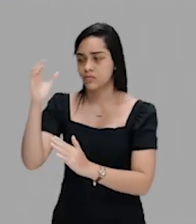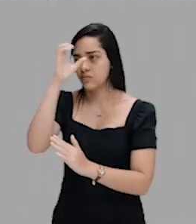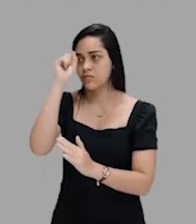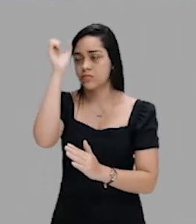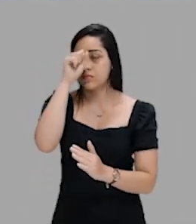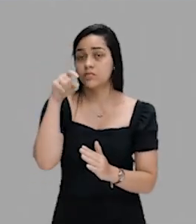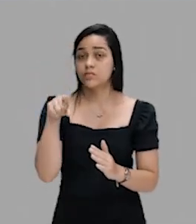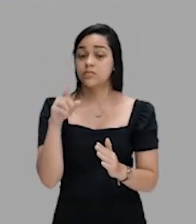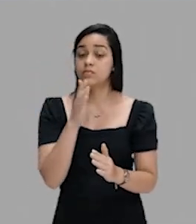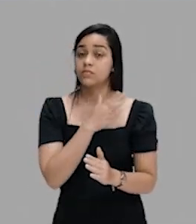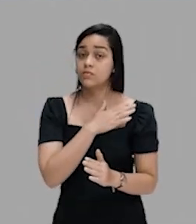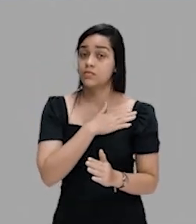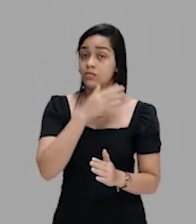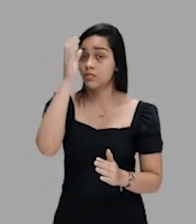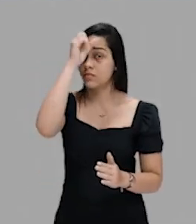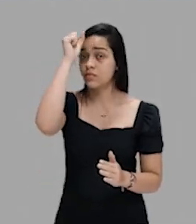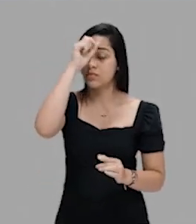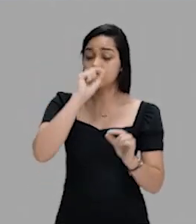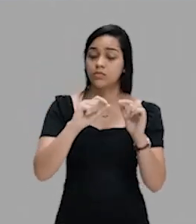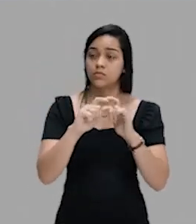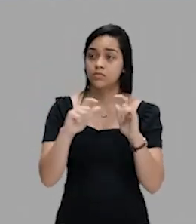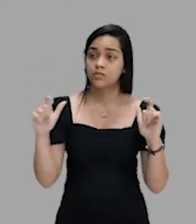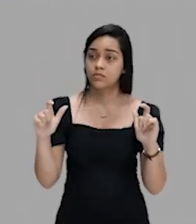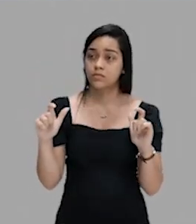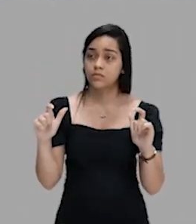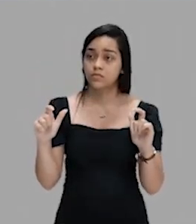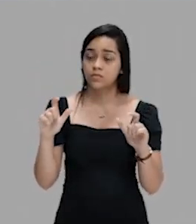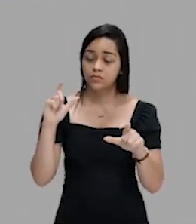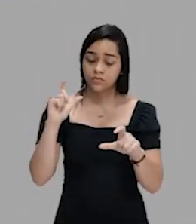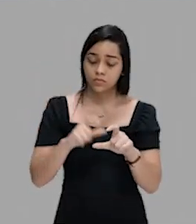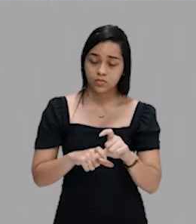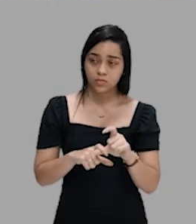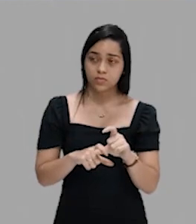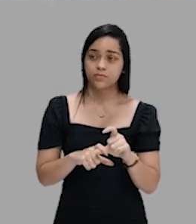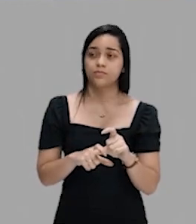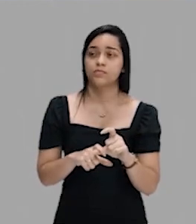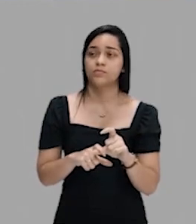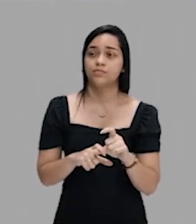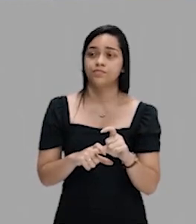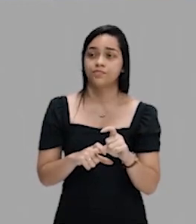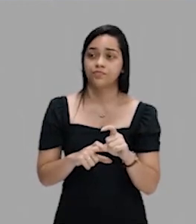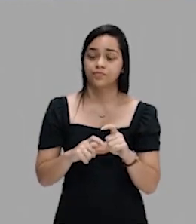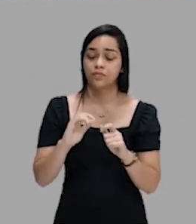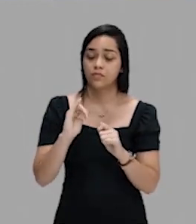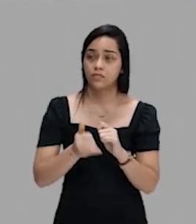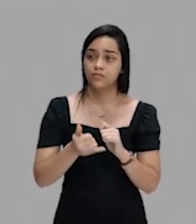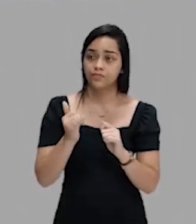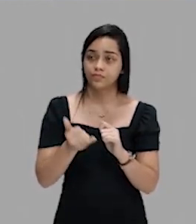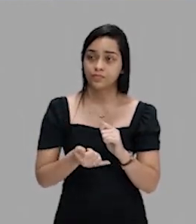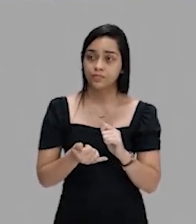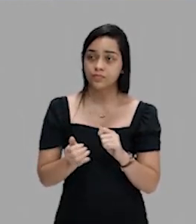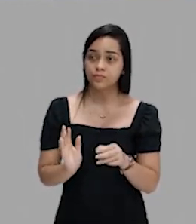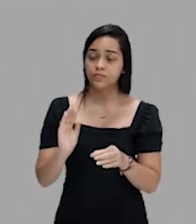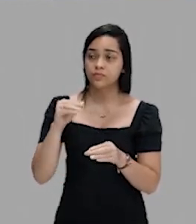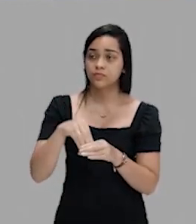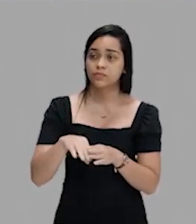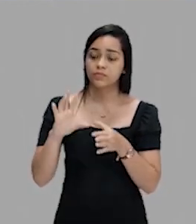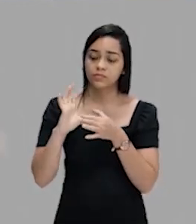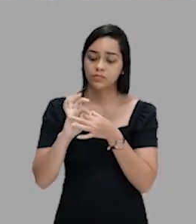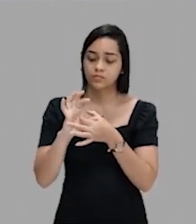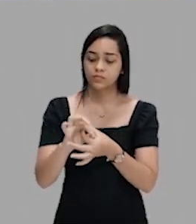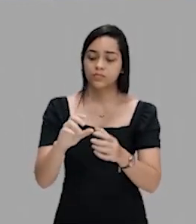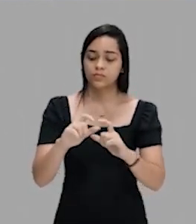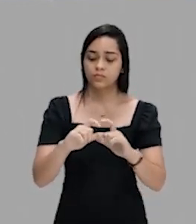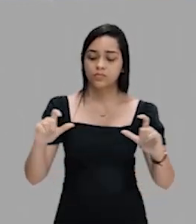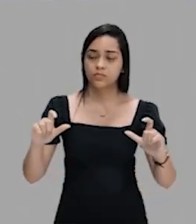aprendeu comigo as orações é subordinadas adjetivas dentro de um contexto